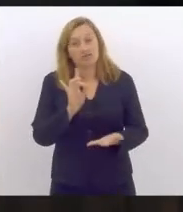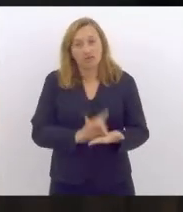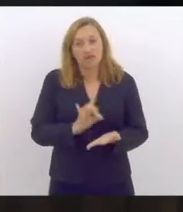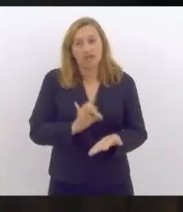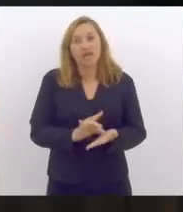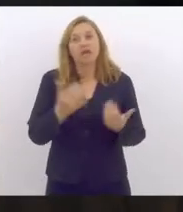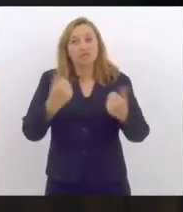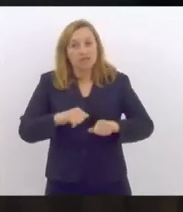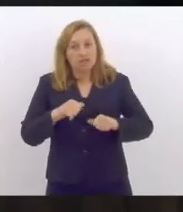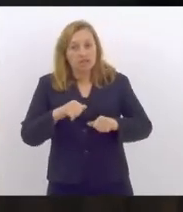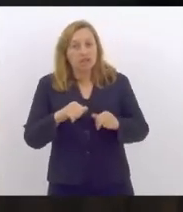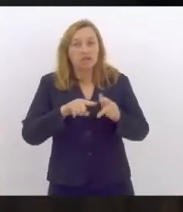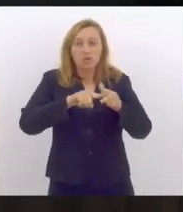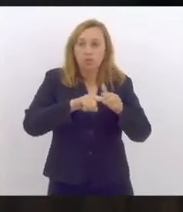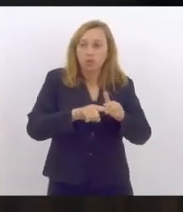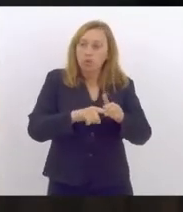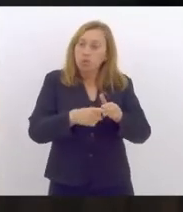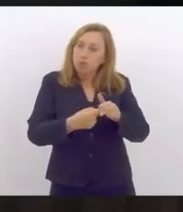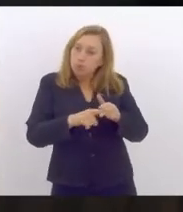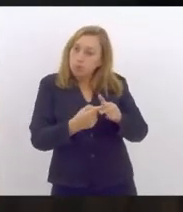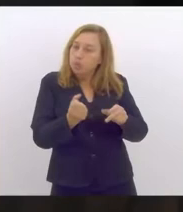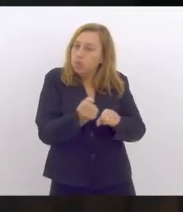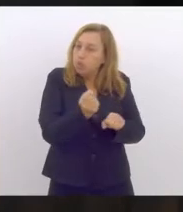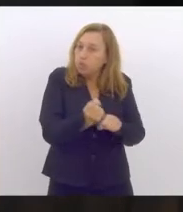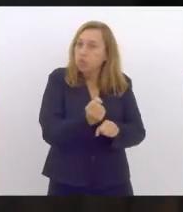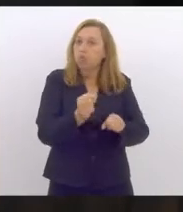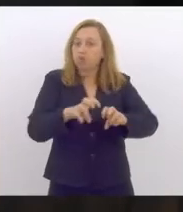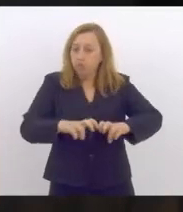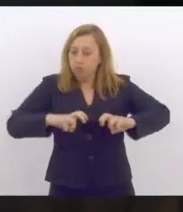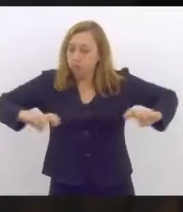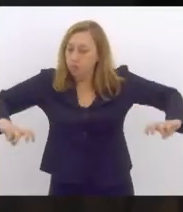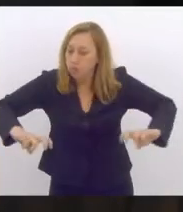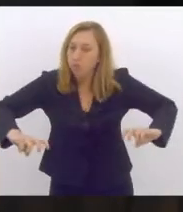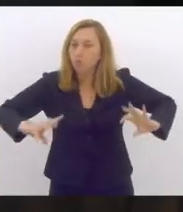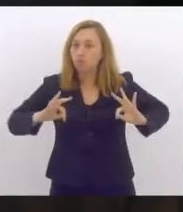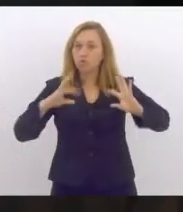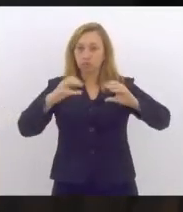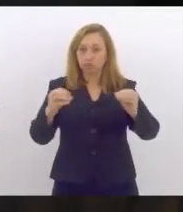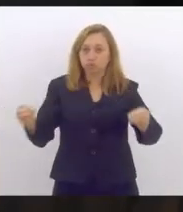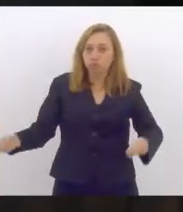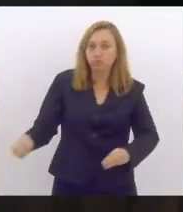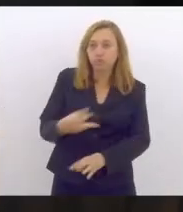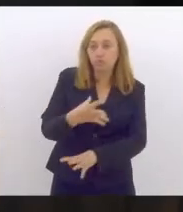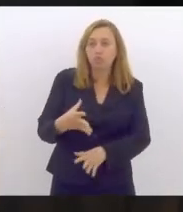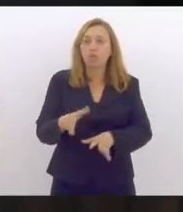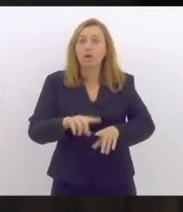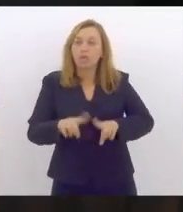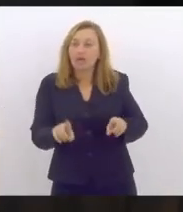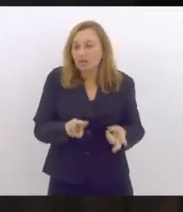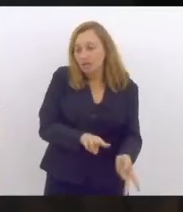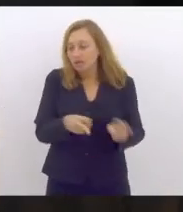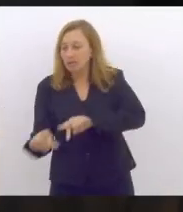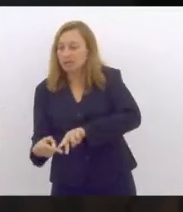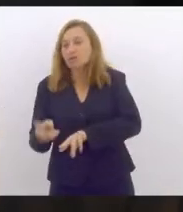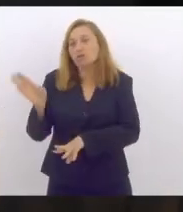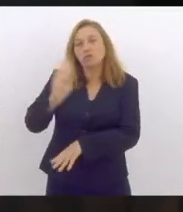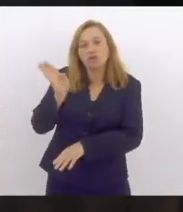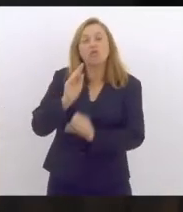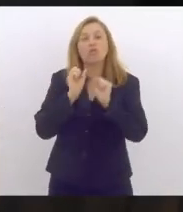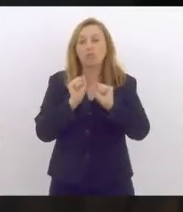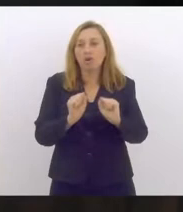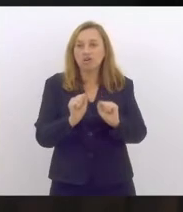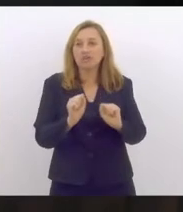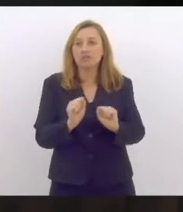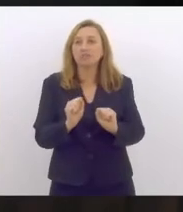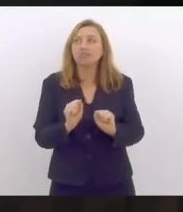precisar de uma reforma maior, arquibancadas, equipamentos, mas o encaminhamento é que o Botafogo possa